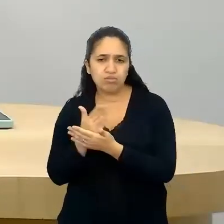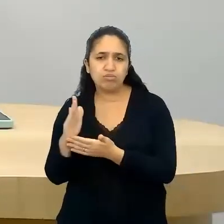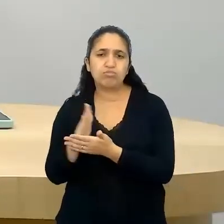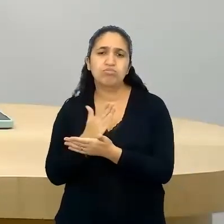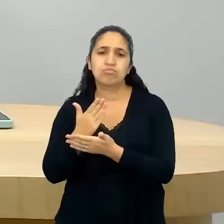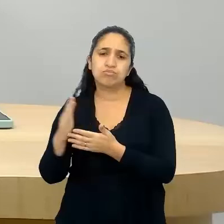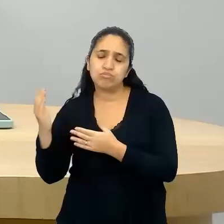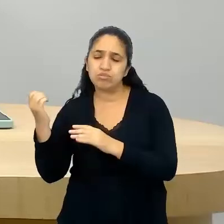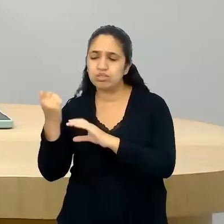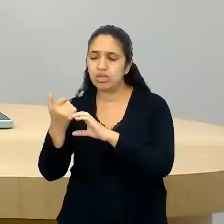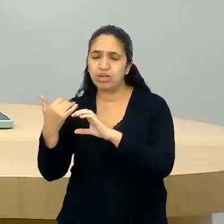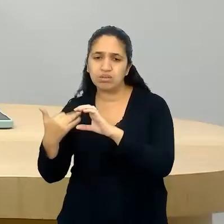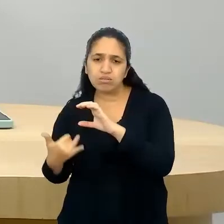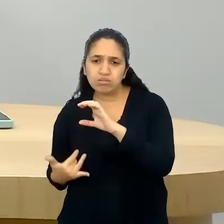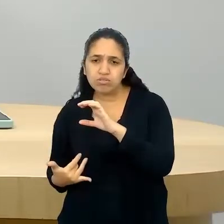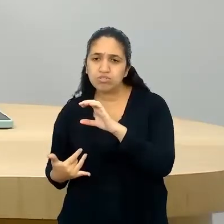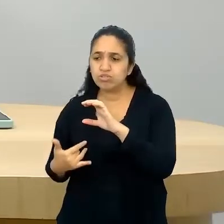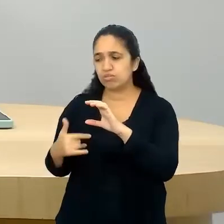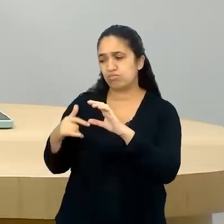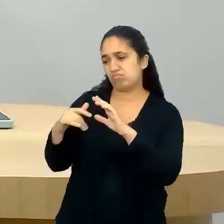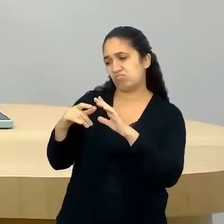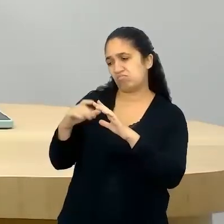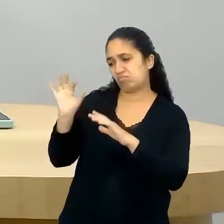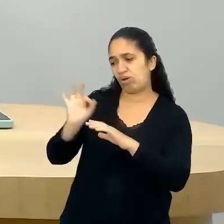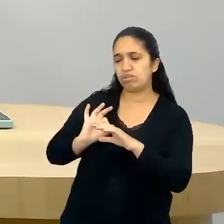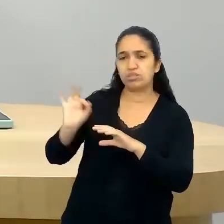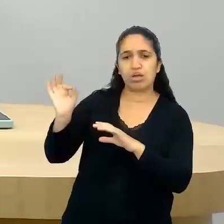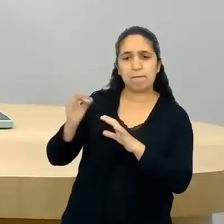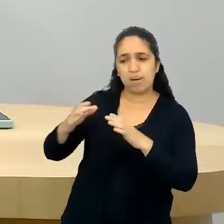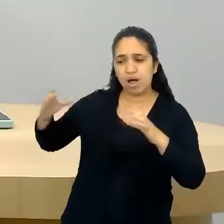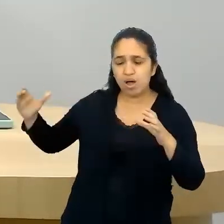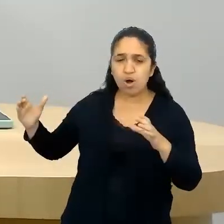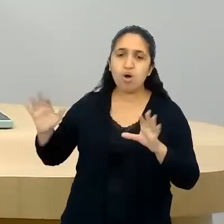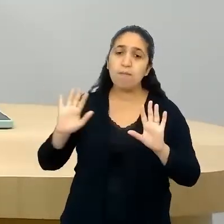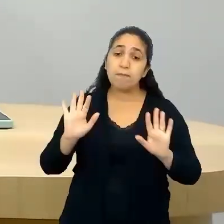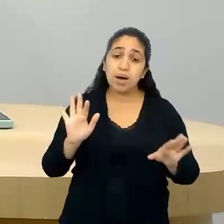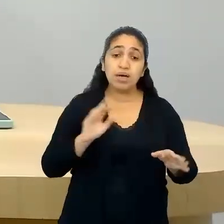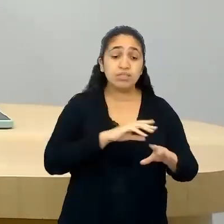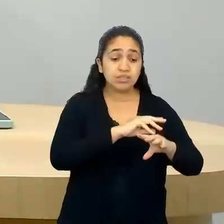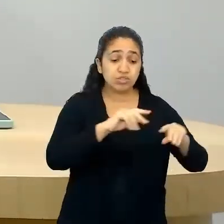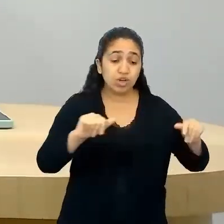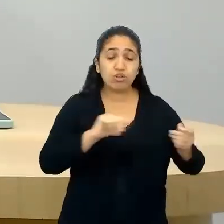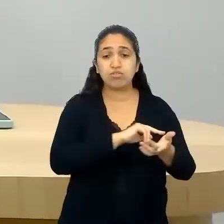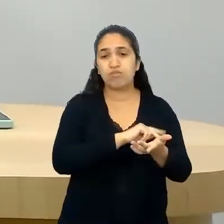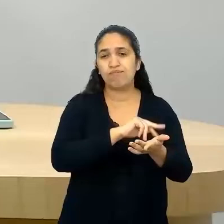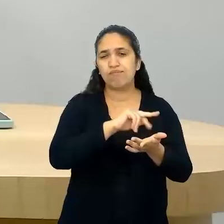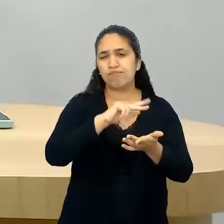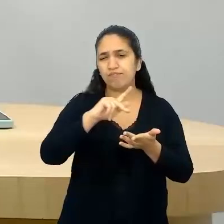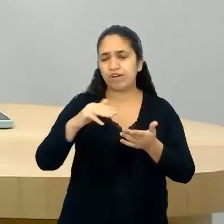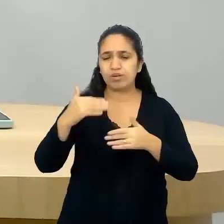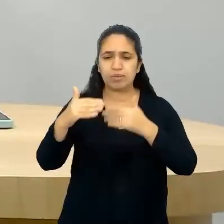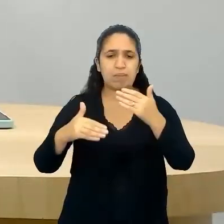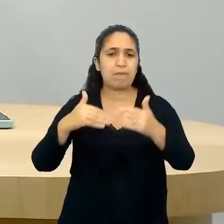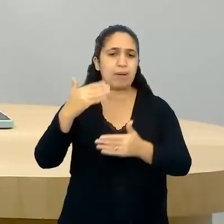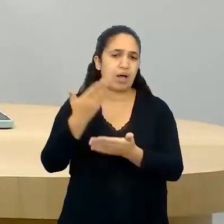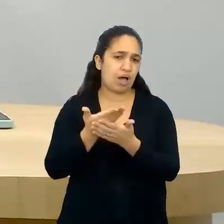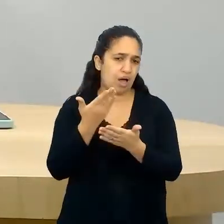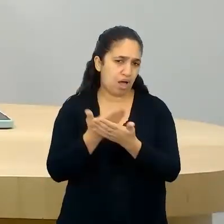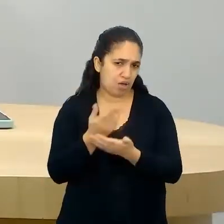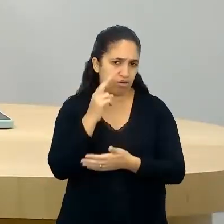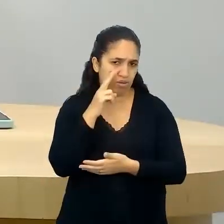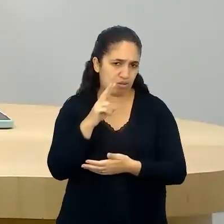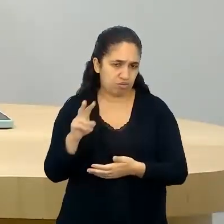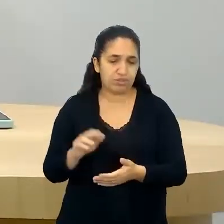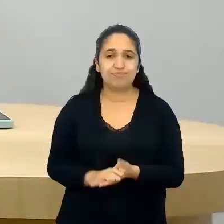têm a característica de maior porcentagem, mas temos vários tipos de solo que a gente vai ver aí nas próximas aulas.